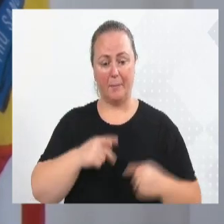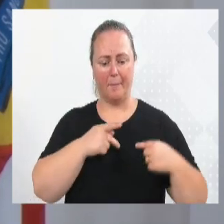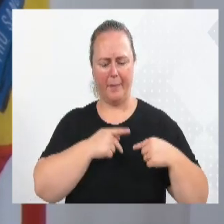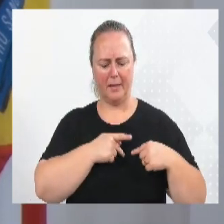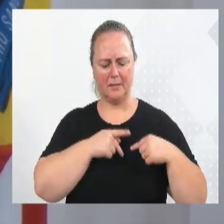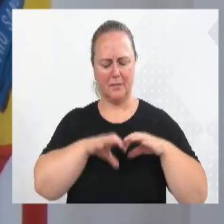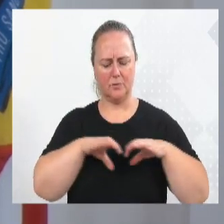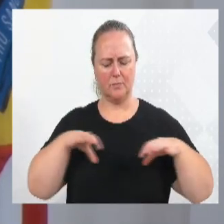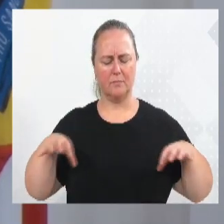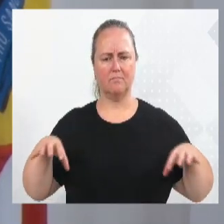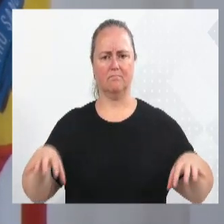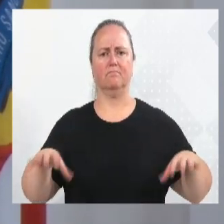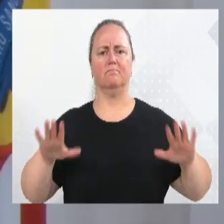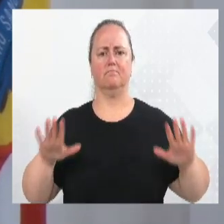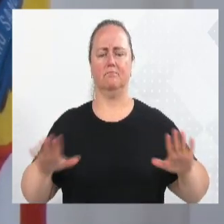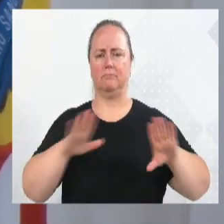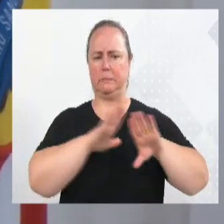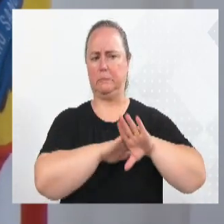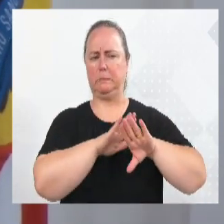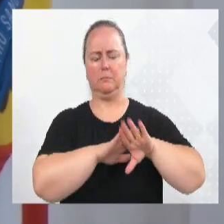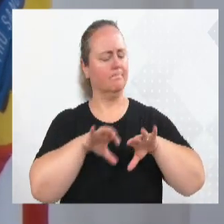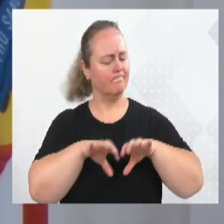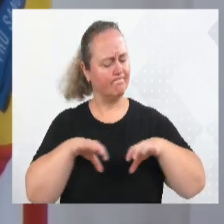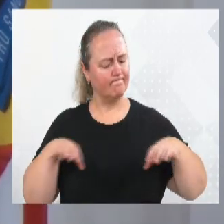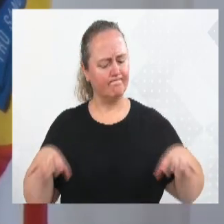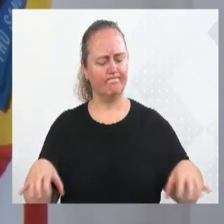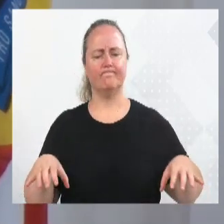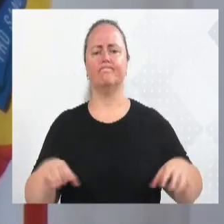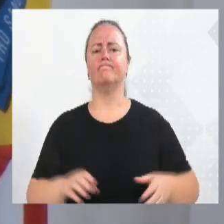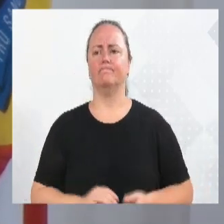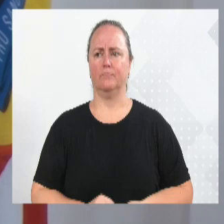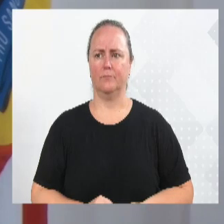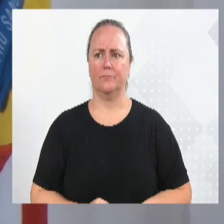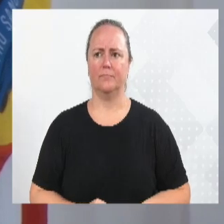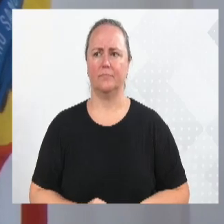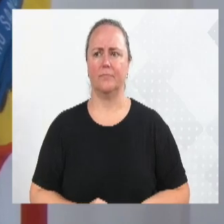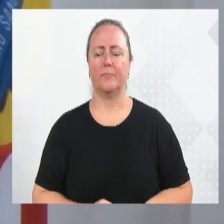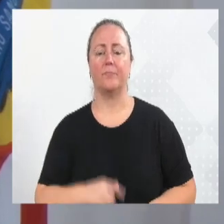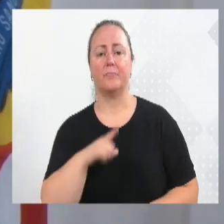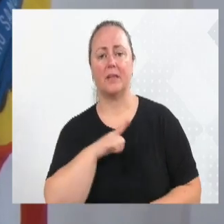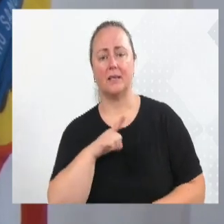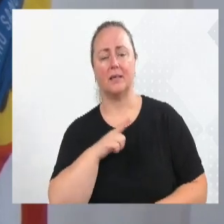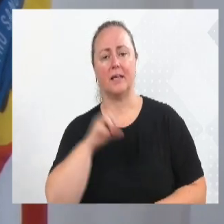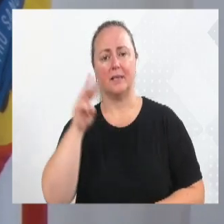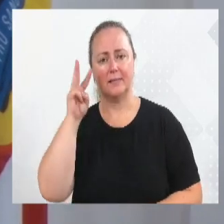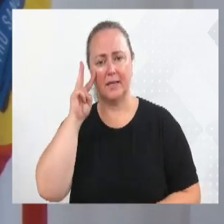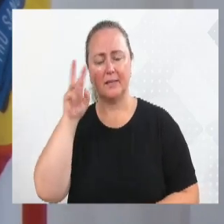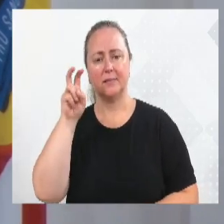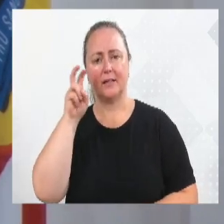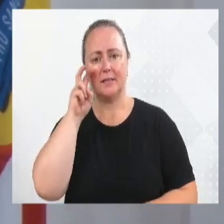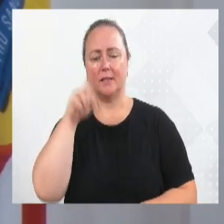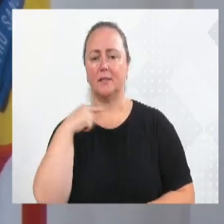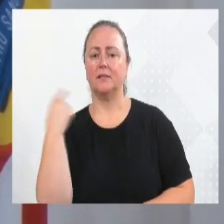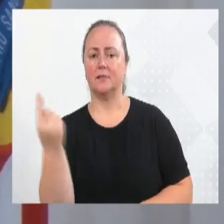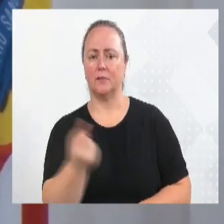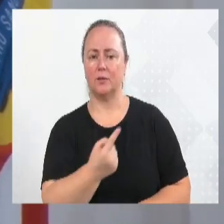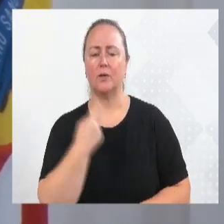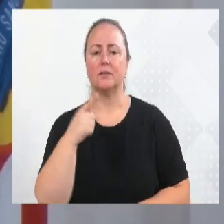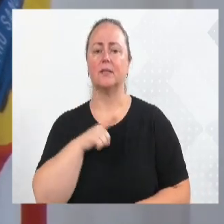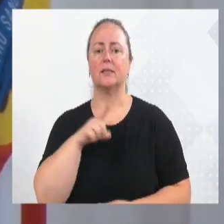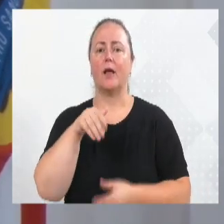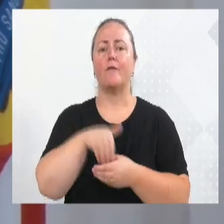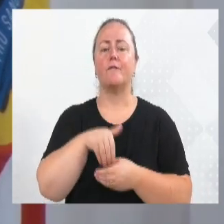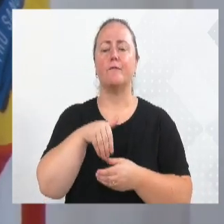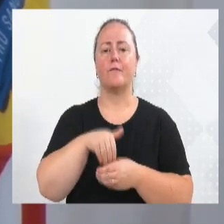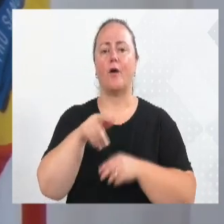nossas questões ideológicas não somente aqui no convívio né que a gente tem aqui tem essas e quintas-feiras porque todos são respaldados pelo voto da população